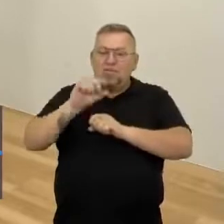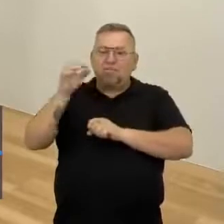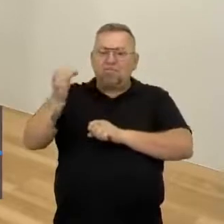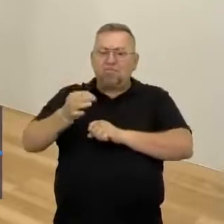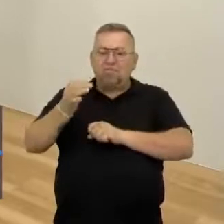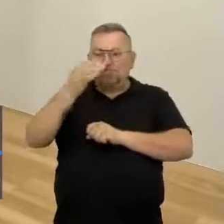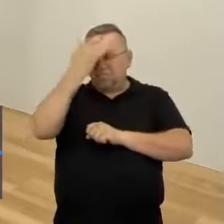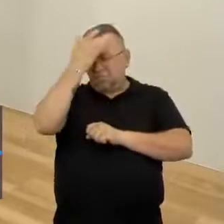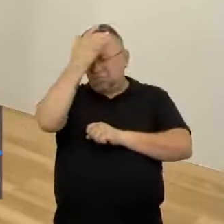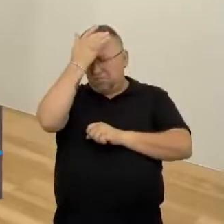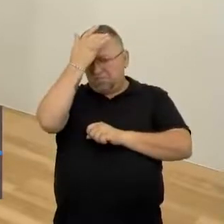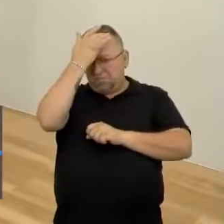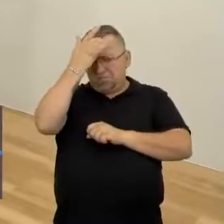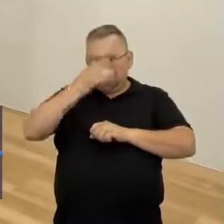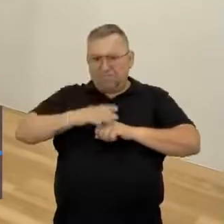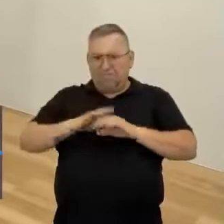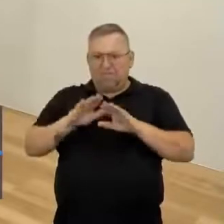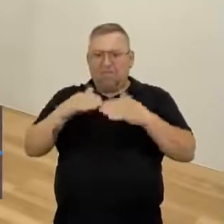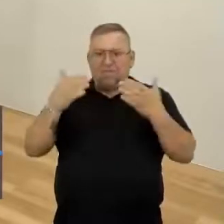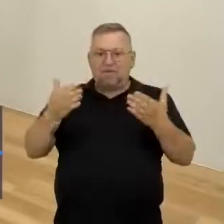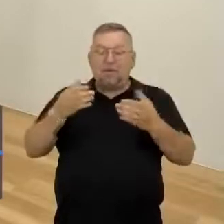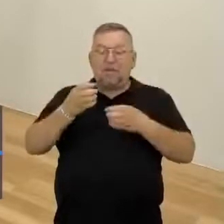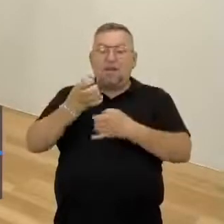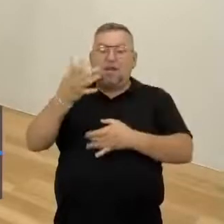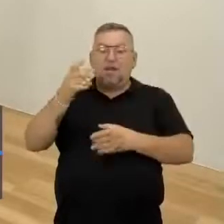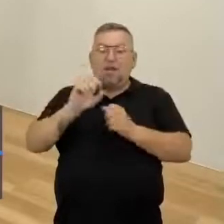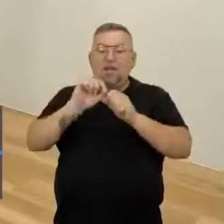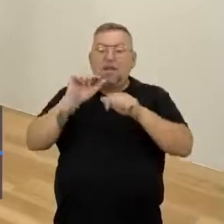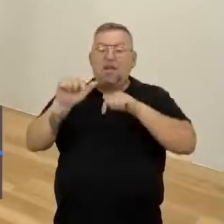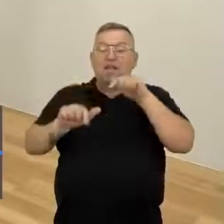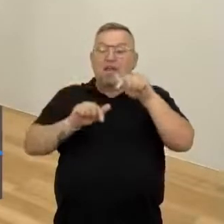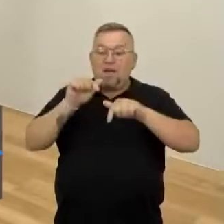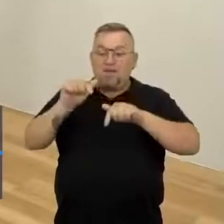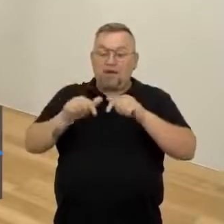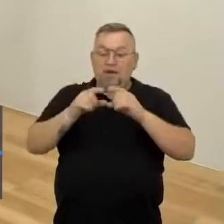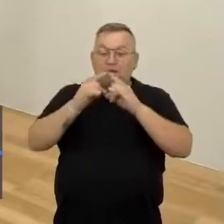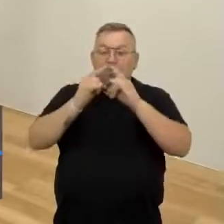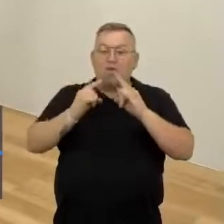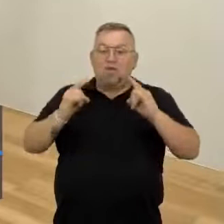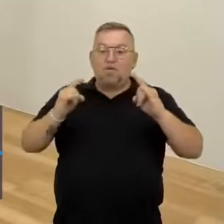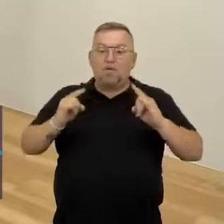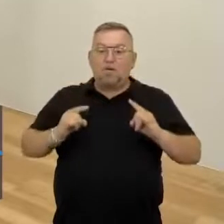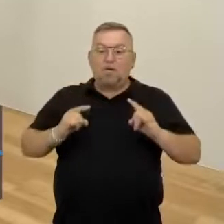isso, né? É verdade, bem lembrado. E aí, chat, quem trabalha no circo?